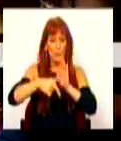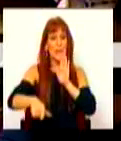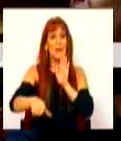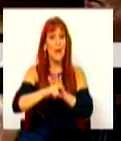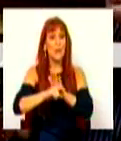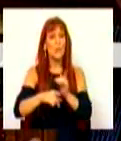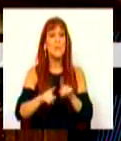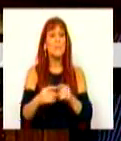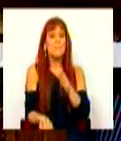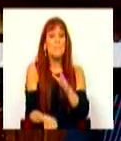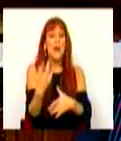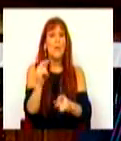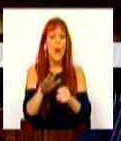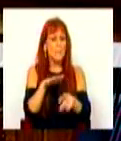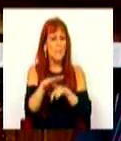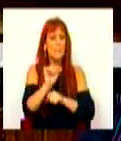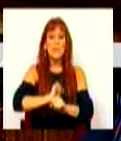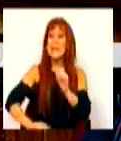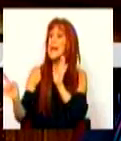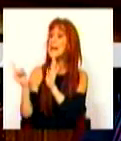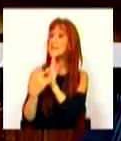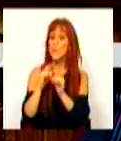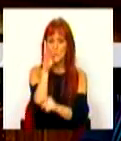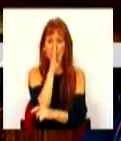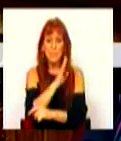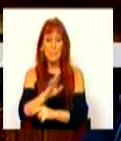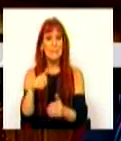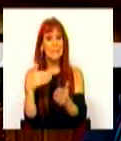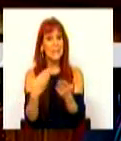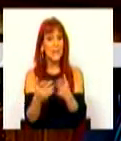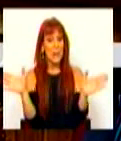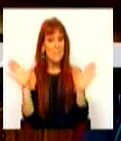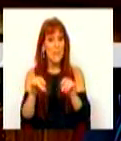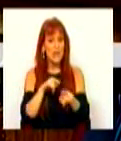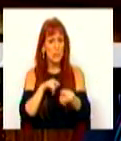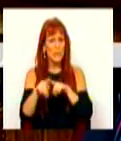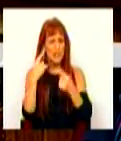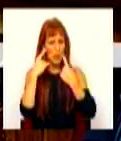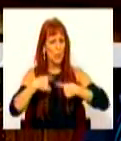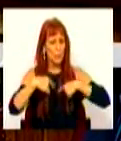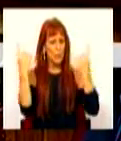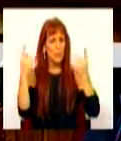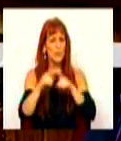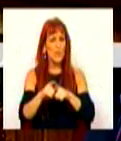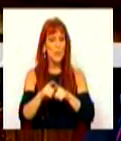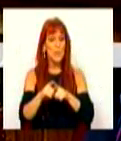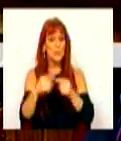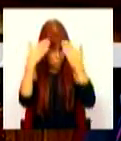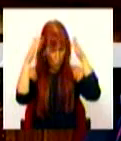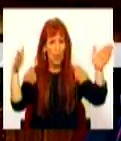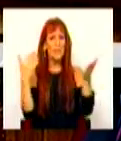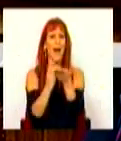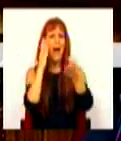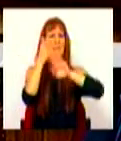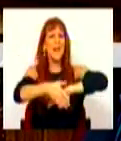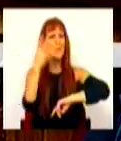lei, que surge como reflexo da necessidade de implementação de mais políticas públicas que democratizem o